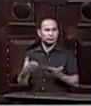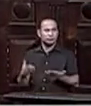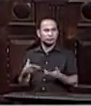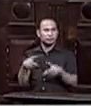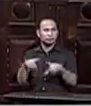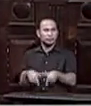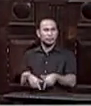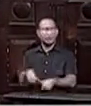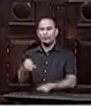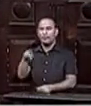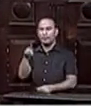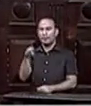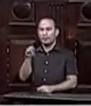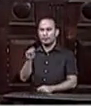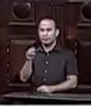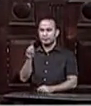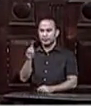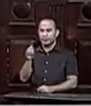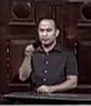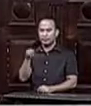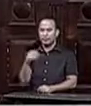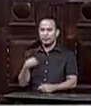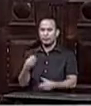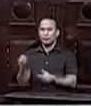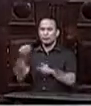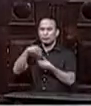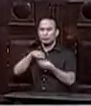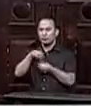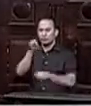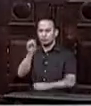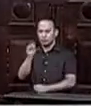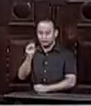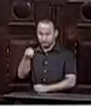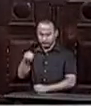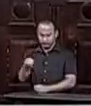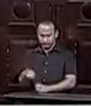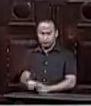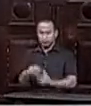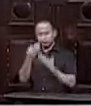bancada do PSDB, encaminha o voto sim à aprovação dessa matéria. Obrigado, senhor presidente.